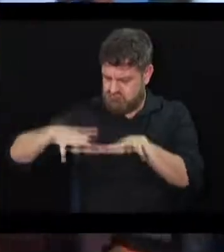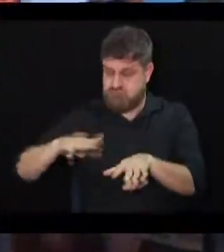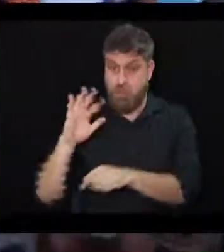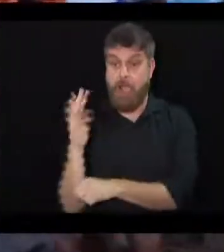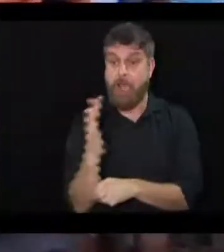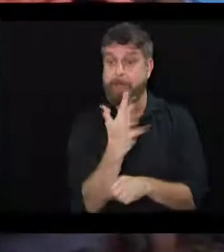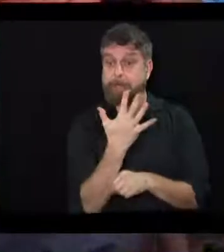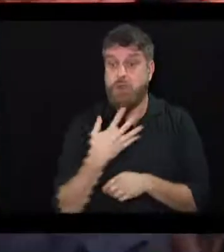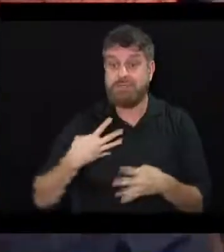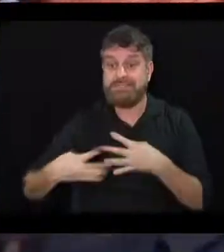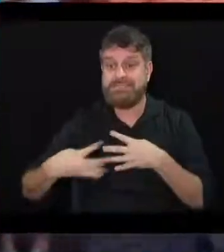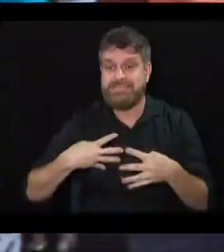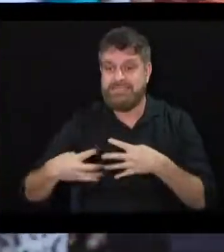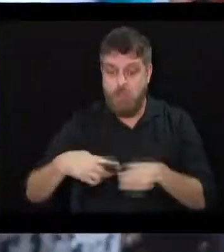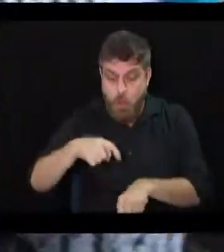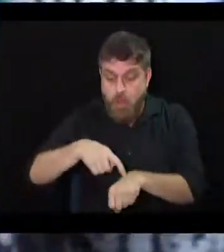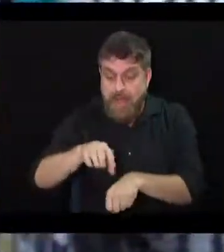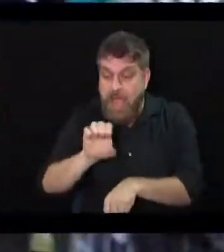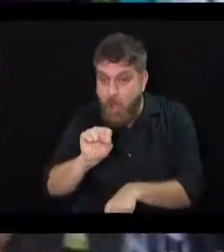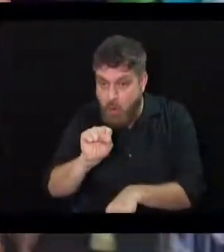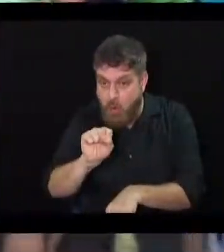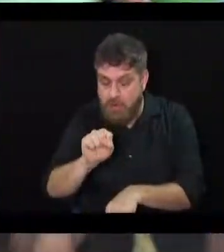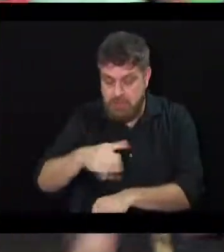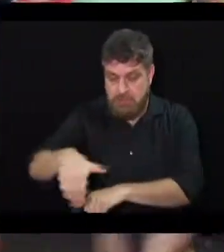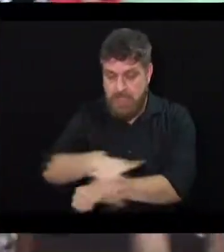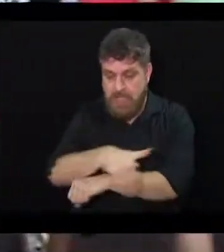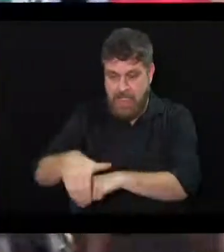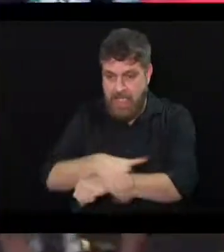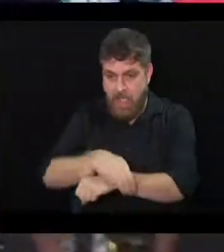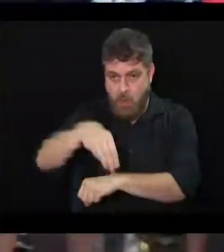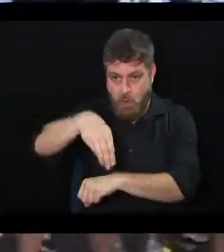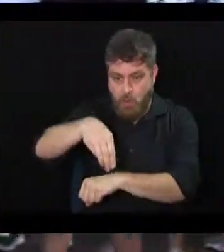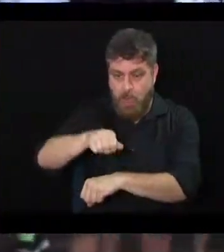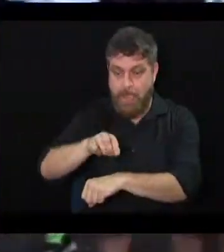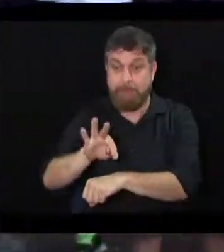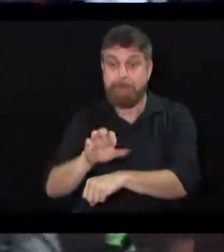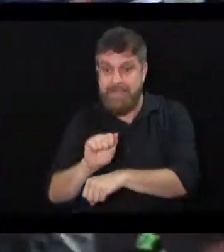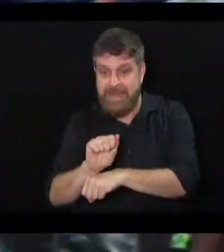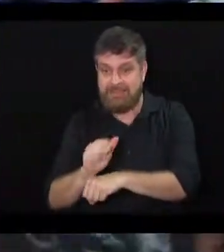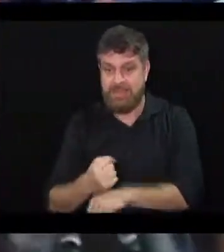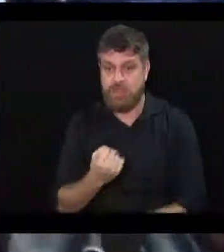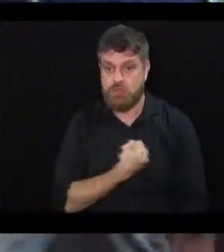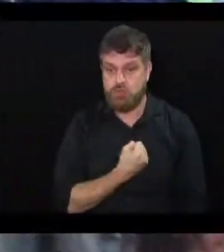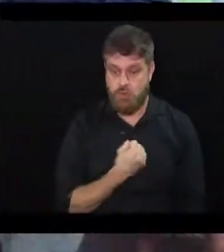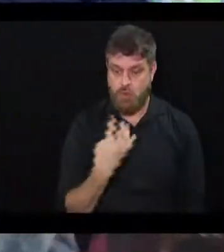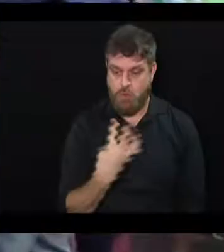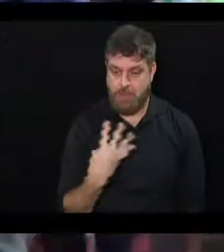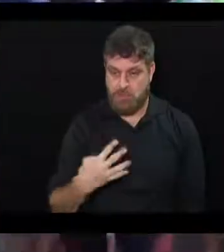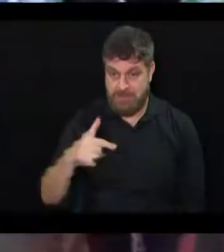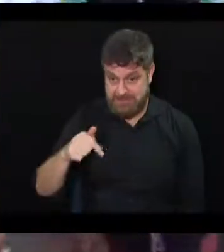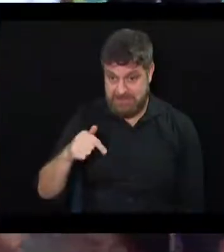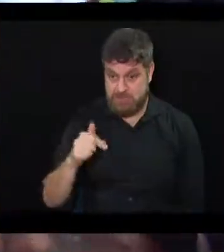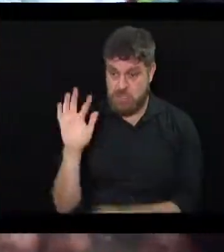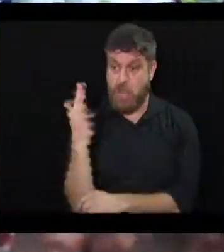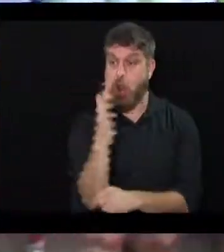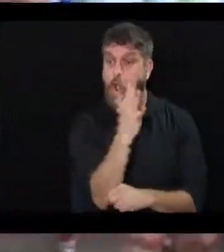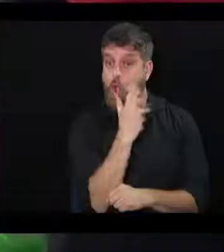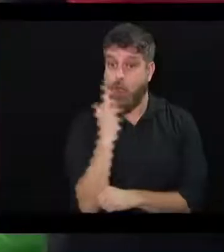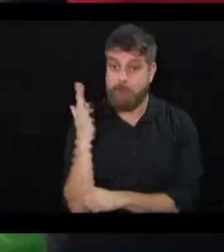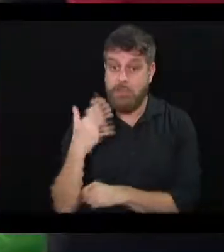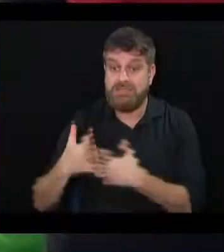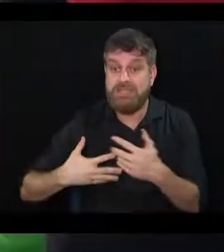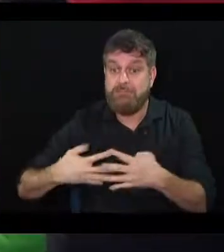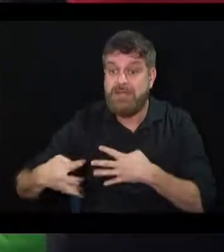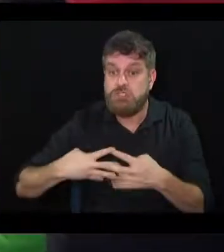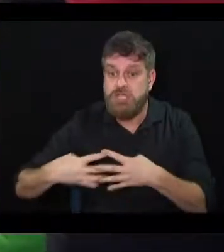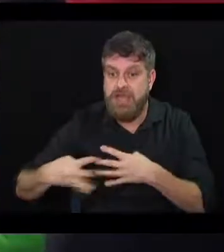com largada às 8 horas da manhã, na Rua Mata Atlântica, número 447, no Bosque de Barão Geraldo.